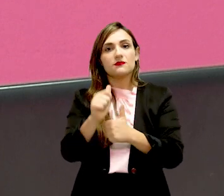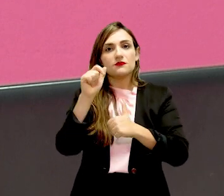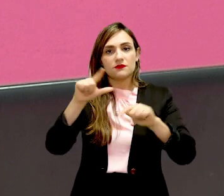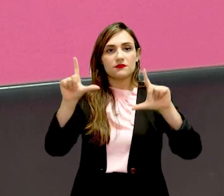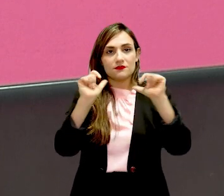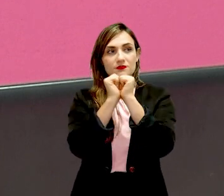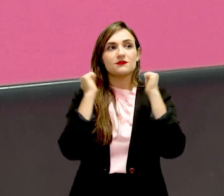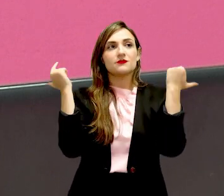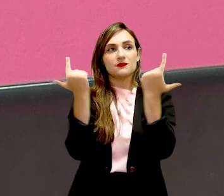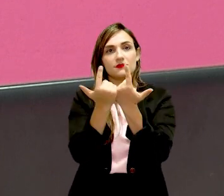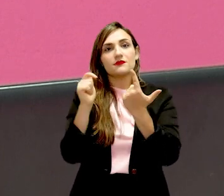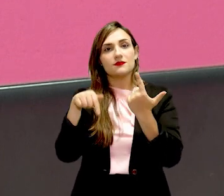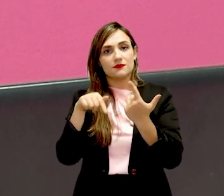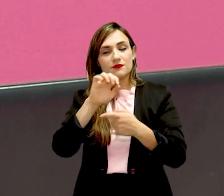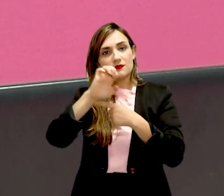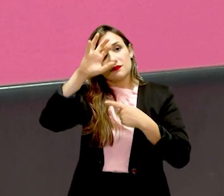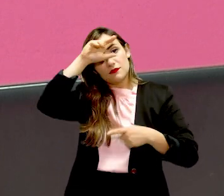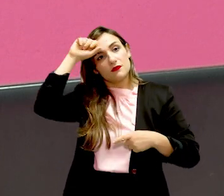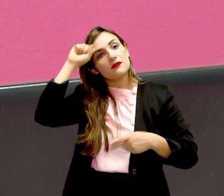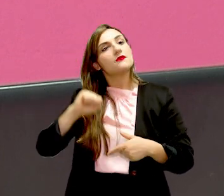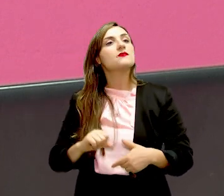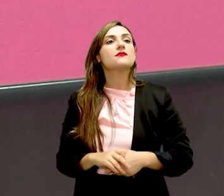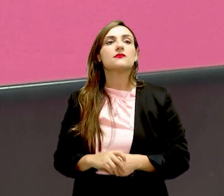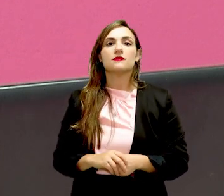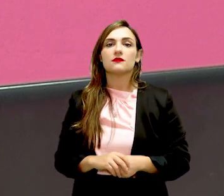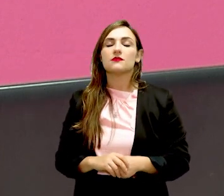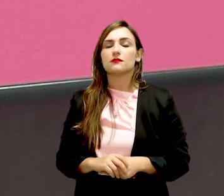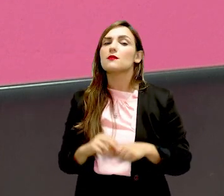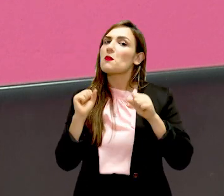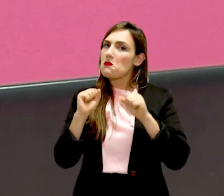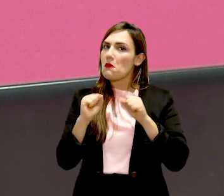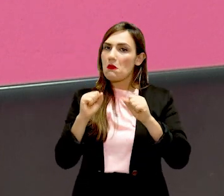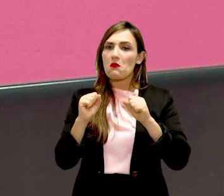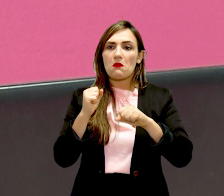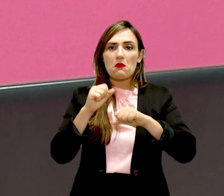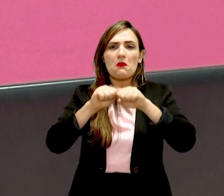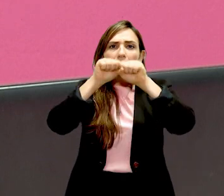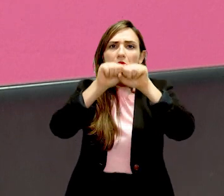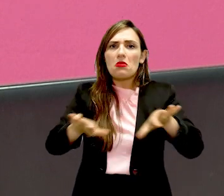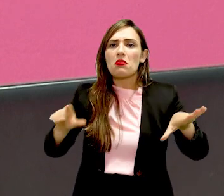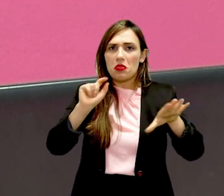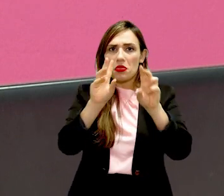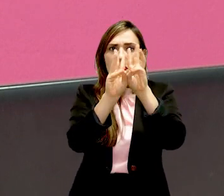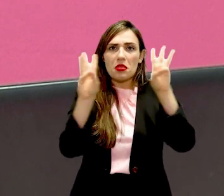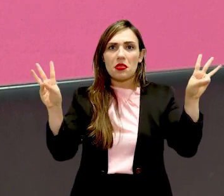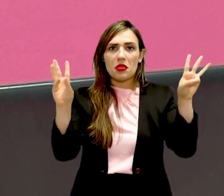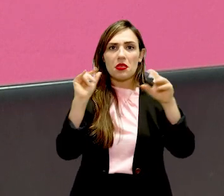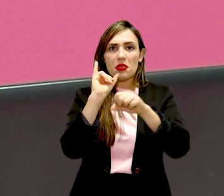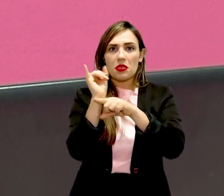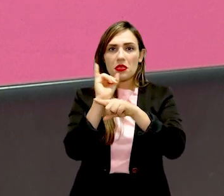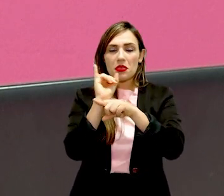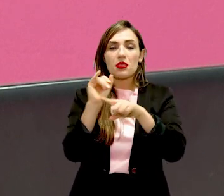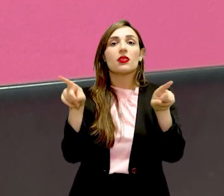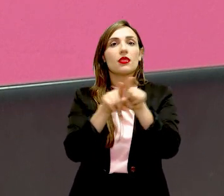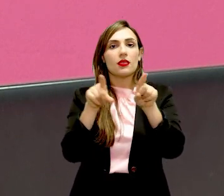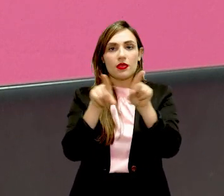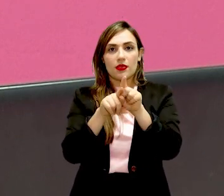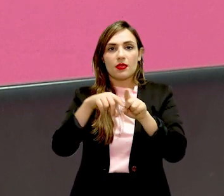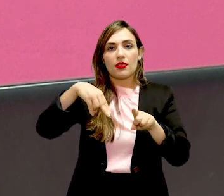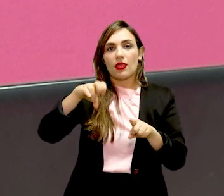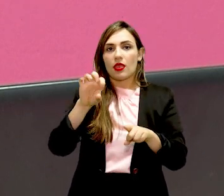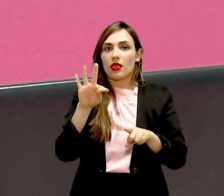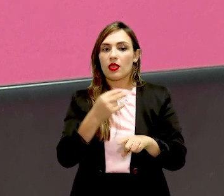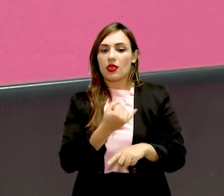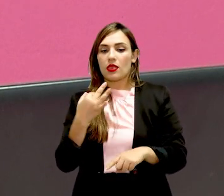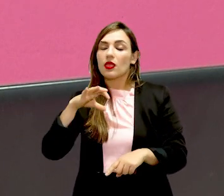Assembleia Legislativa de Mato Grosso do Sul. Compartilhe nosso link com seus amigos e familiares. Também estamos no canal 9 da